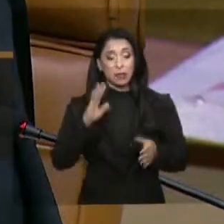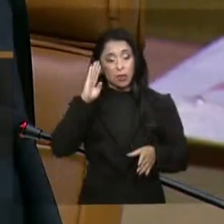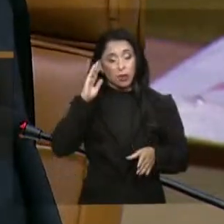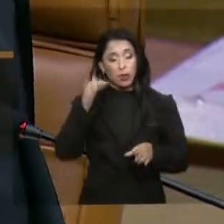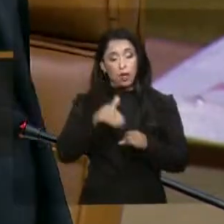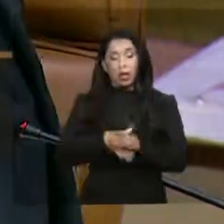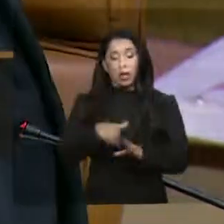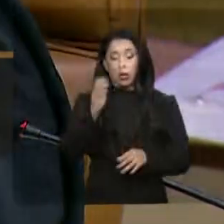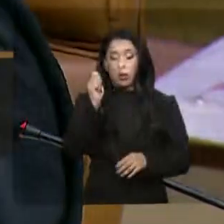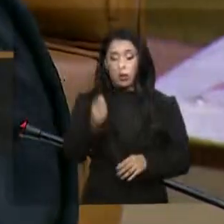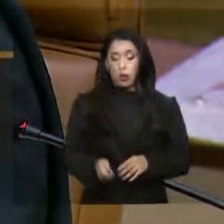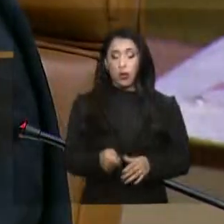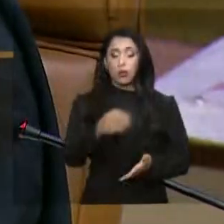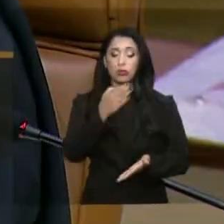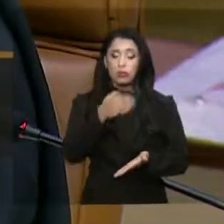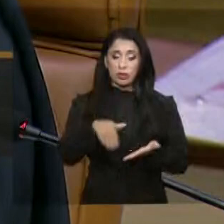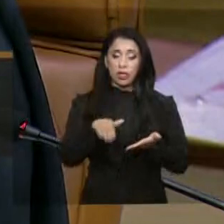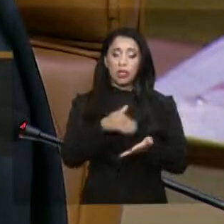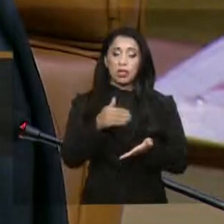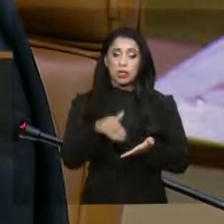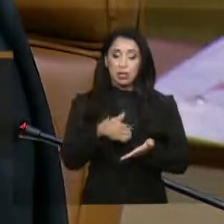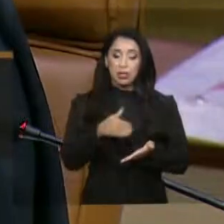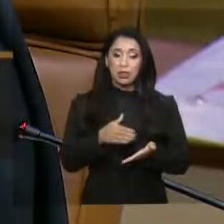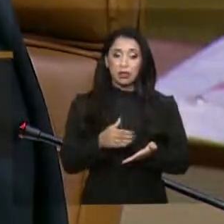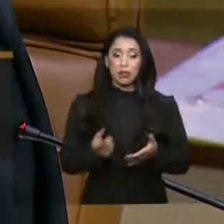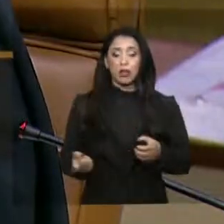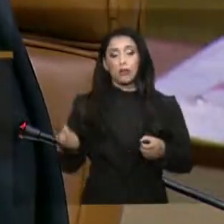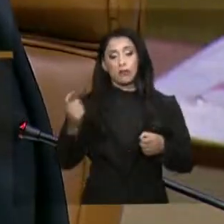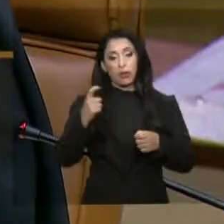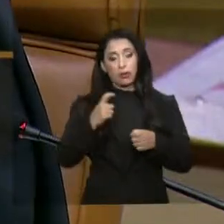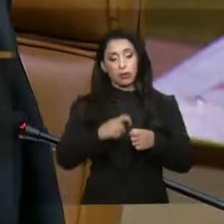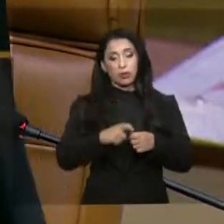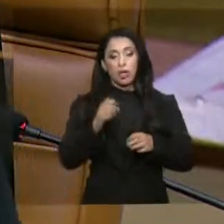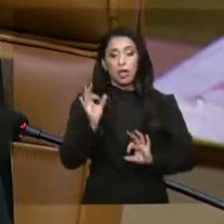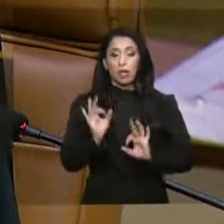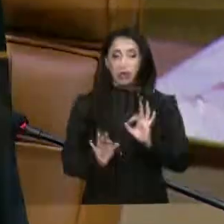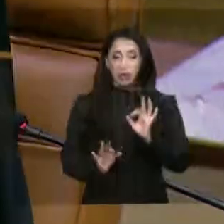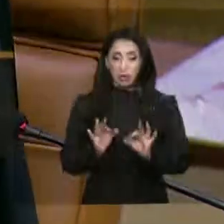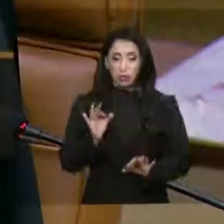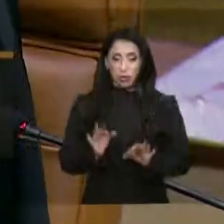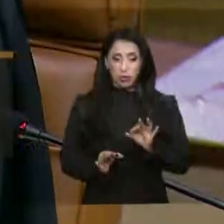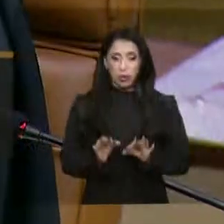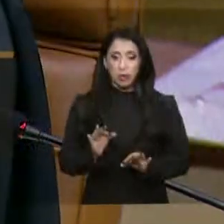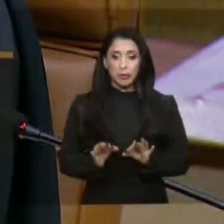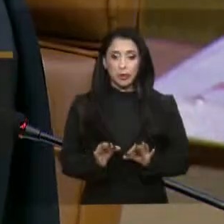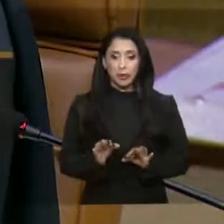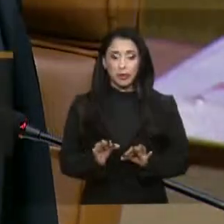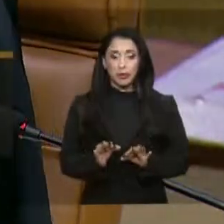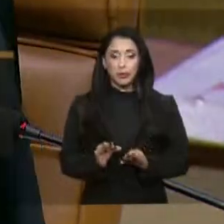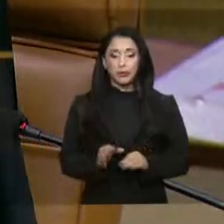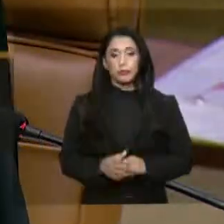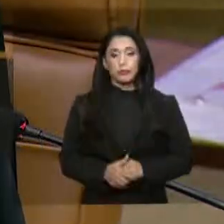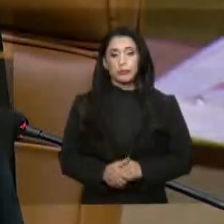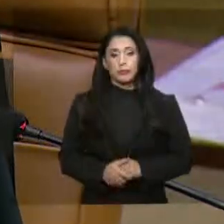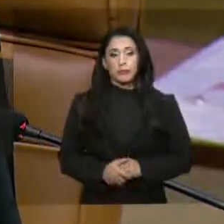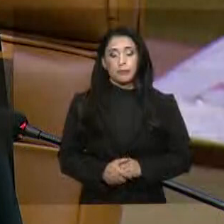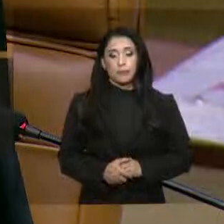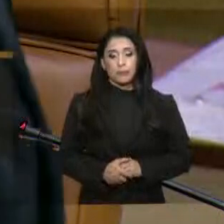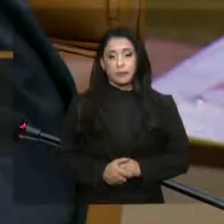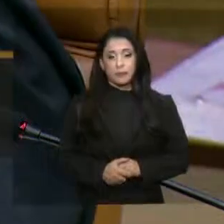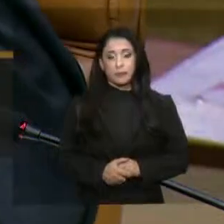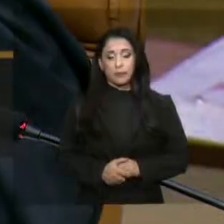acórdão proferido que deveria ser restabelecido, ou seja, o julgamento deveria ser